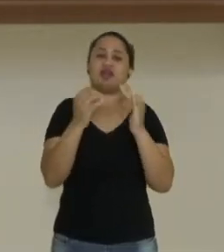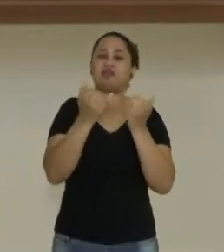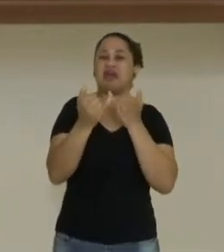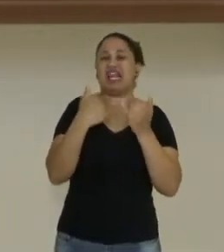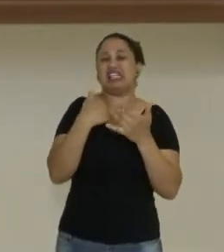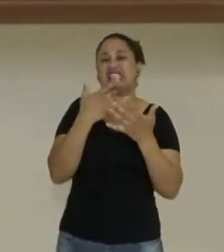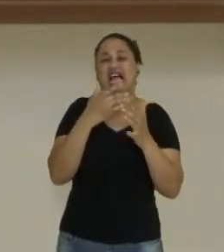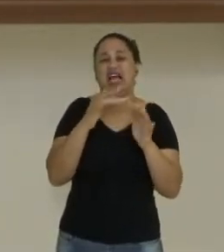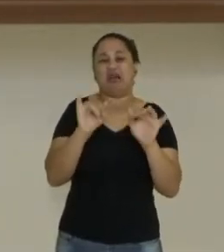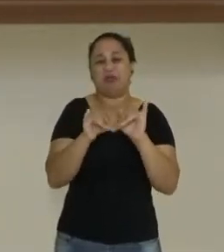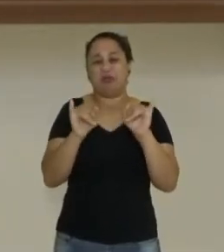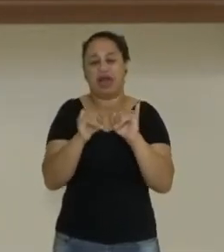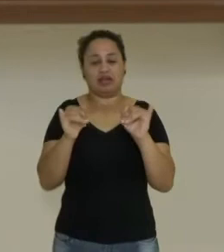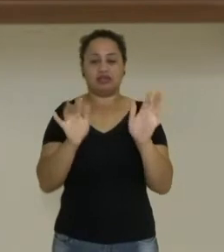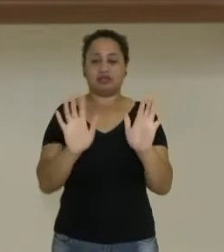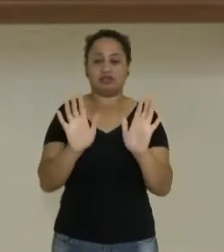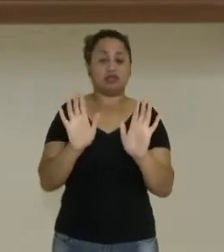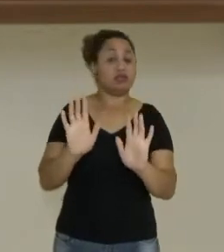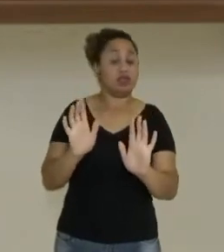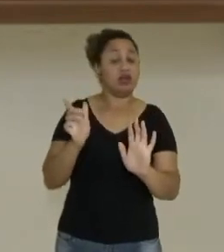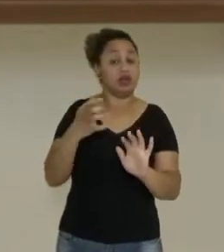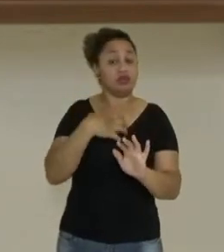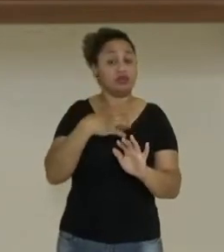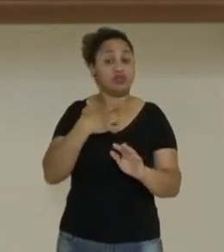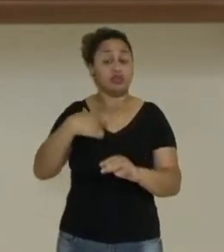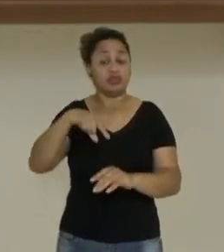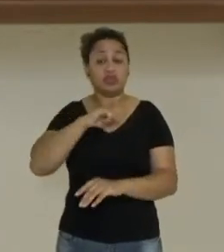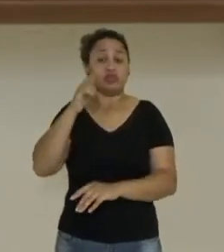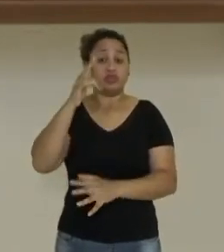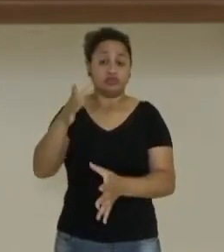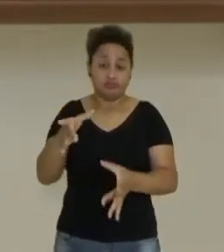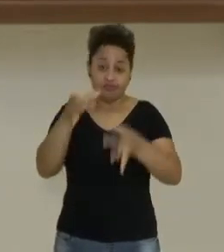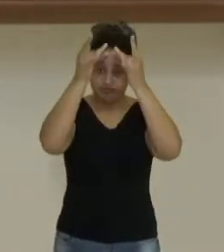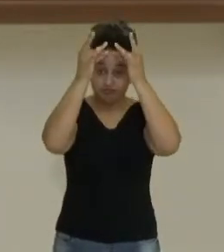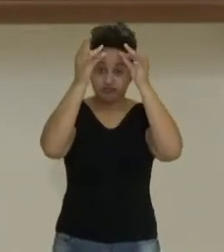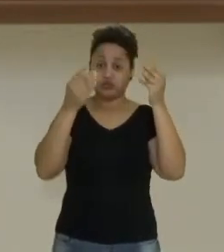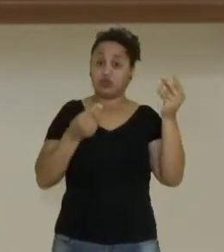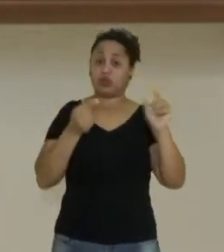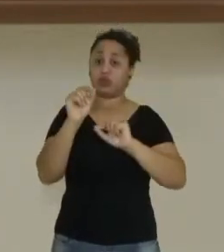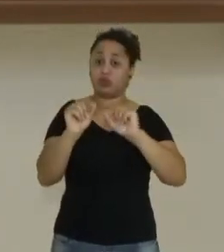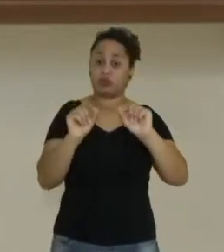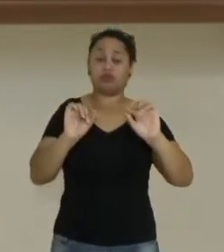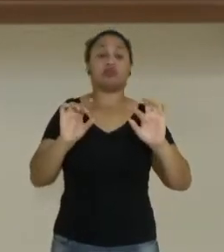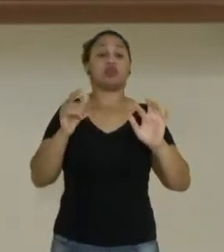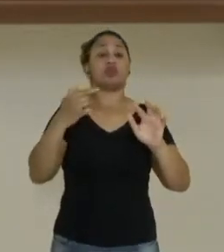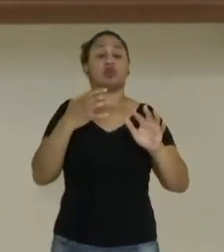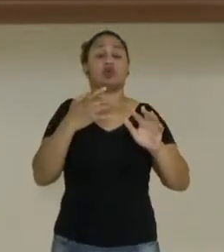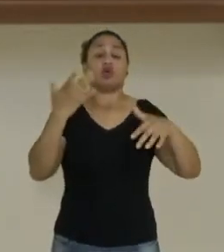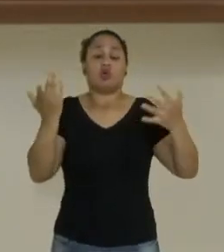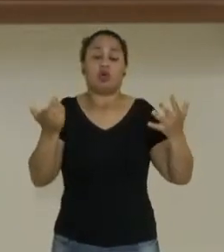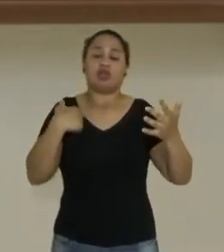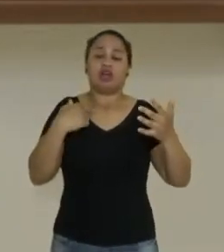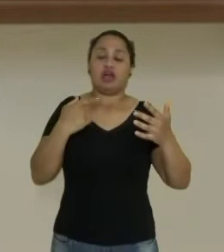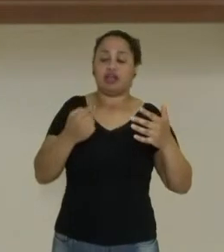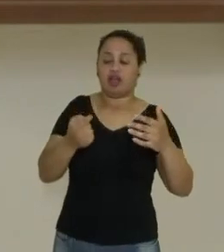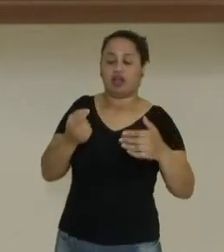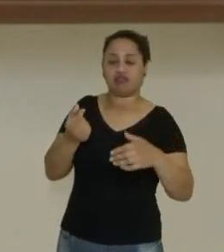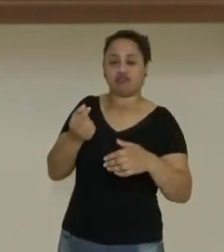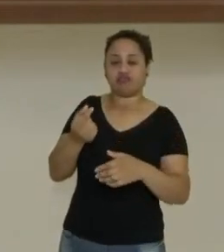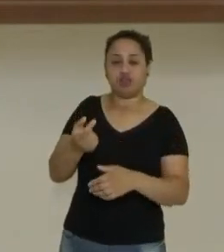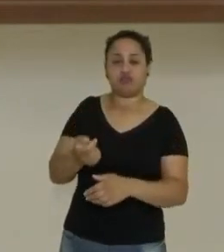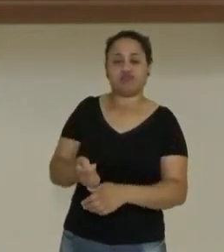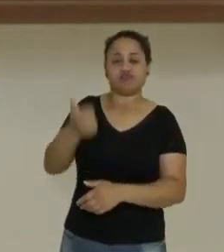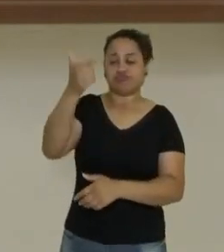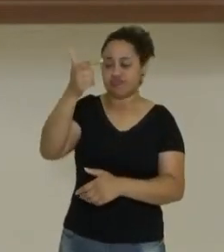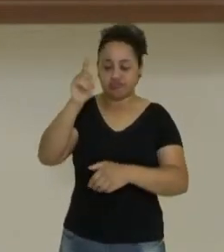bobinho, mas é uma forma da gente memorizar. Então, o que que acontece? Quando, diferente lá da moeda, da cara e